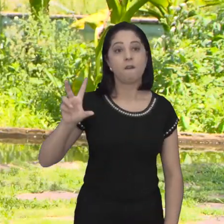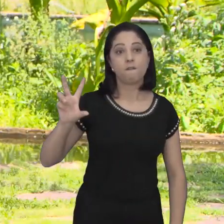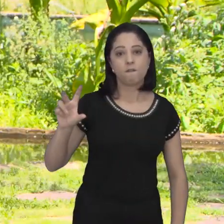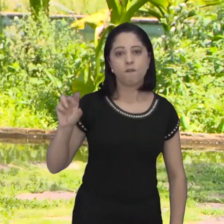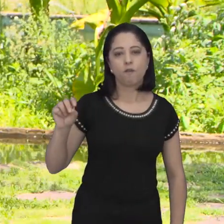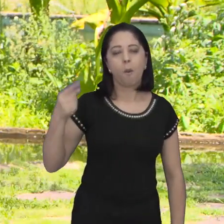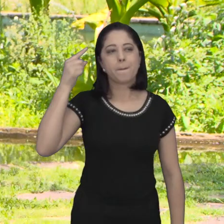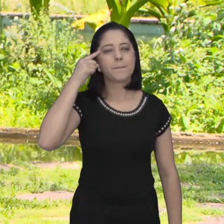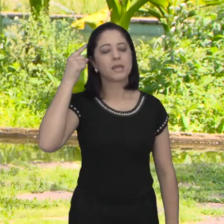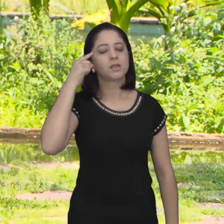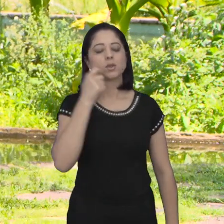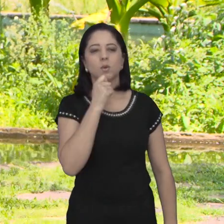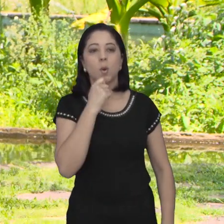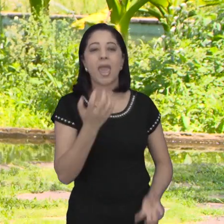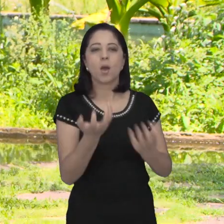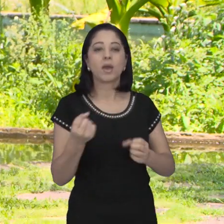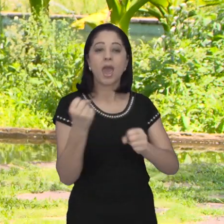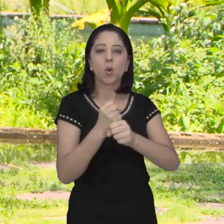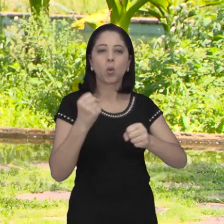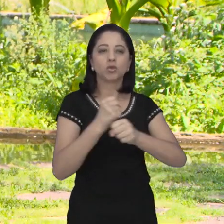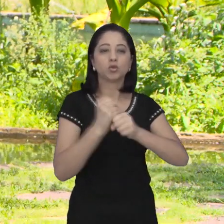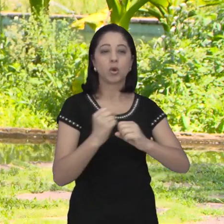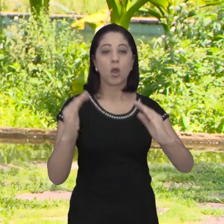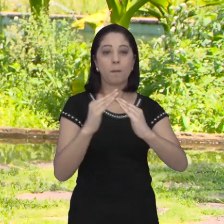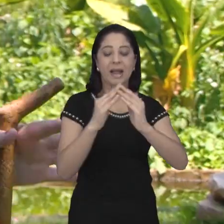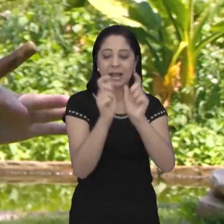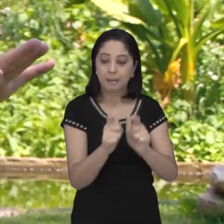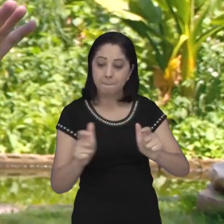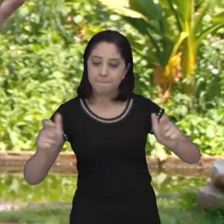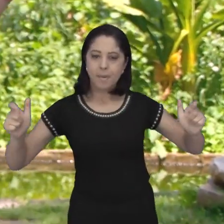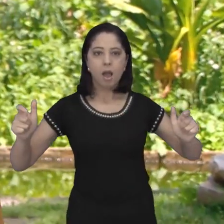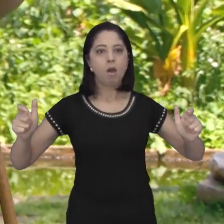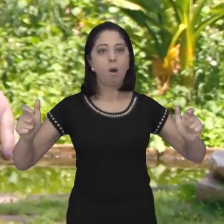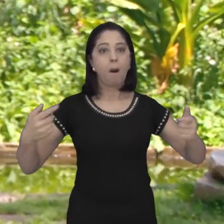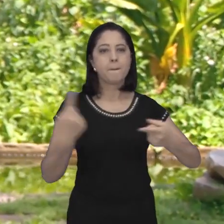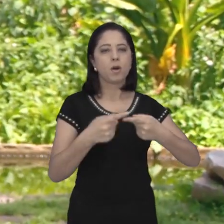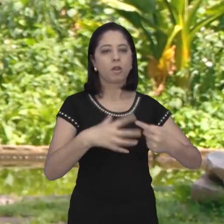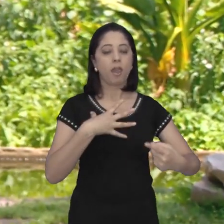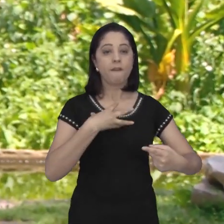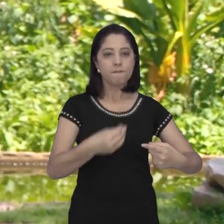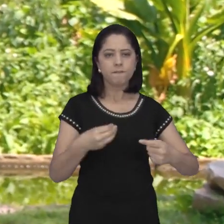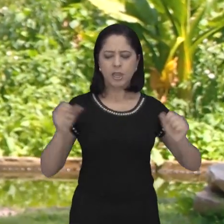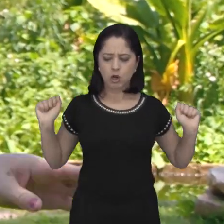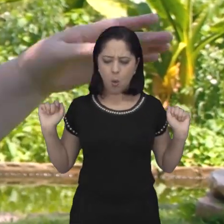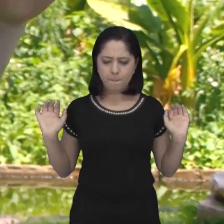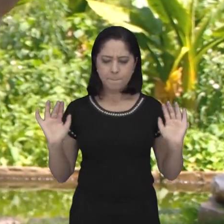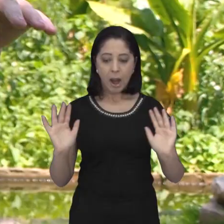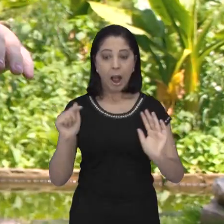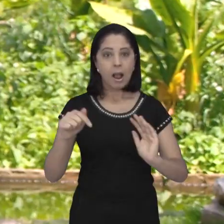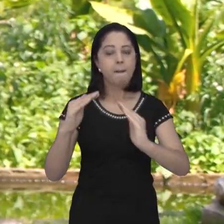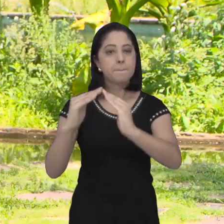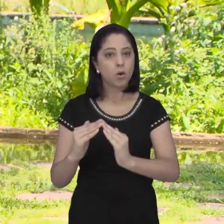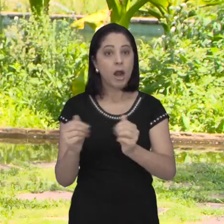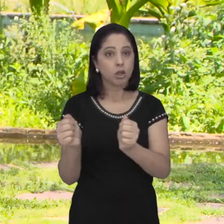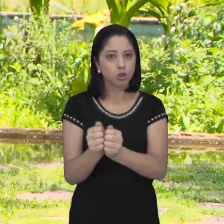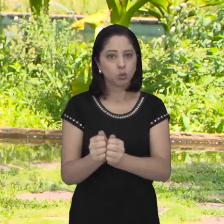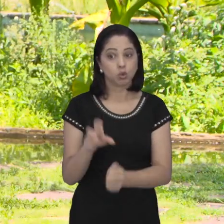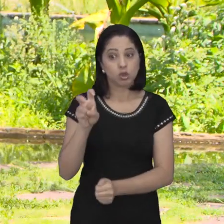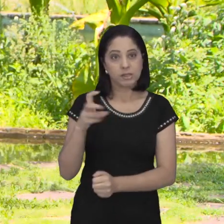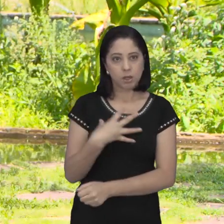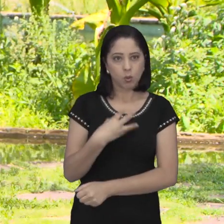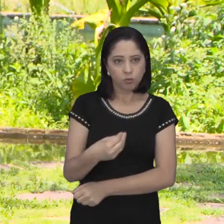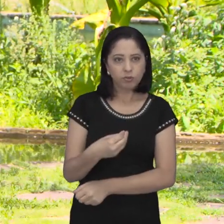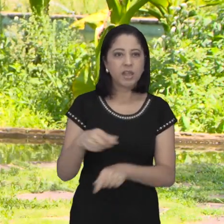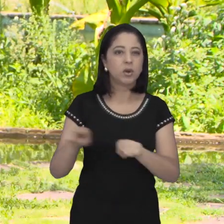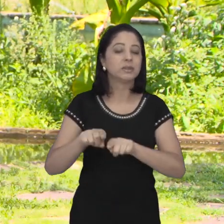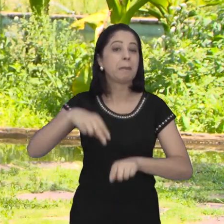tempestade de raios, a gente via a Mantiqueira claramente, né? Hoje as árvores cresceram muito, você já não tem tanta